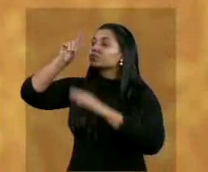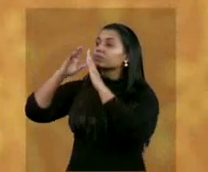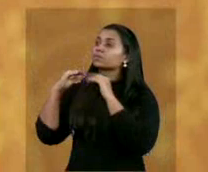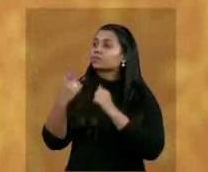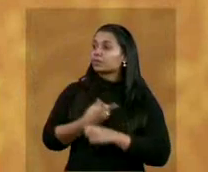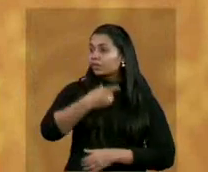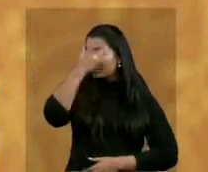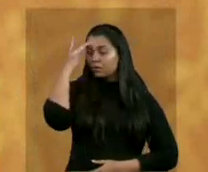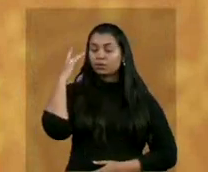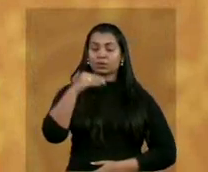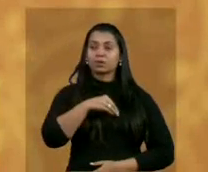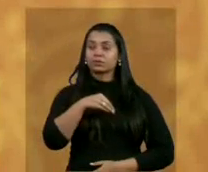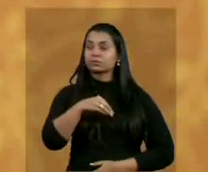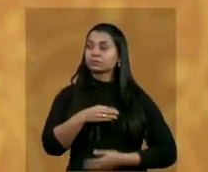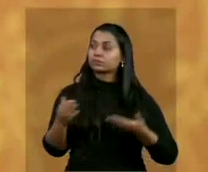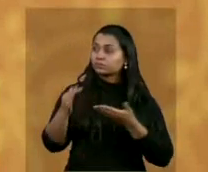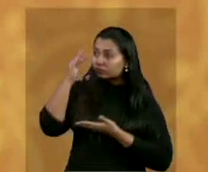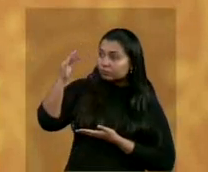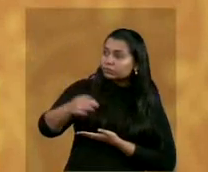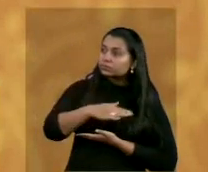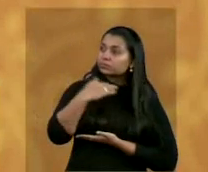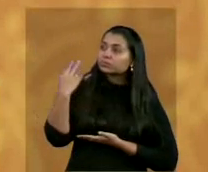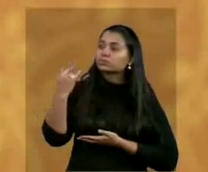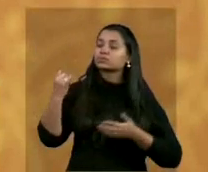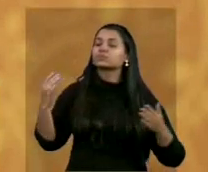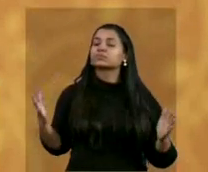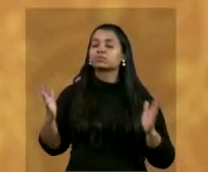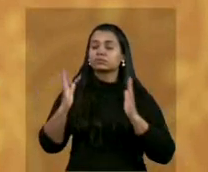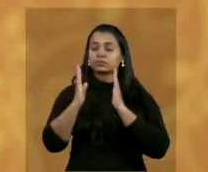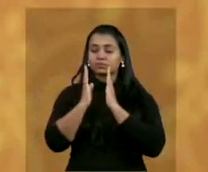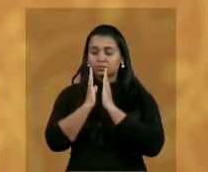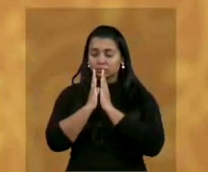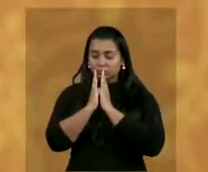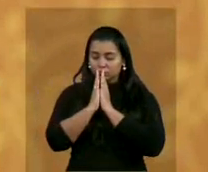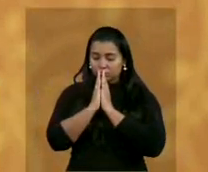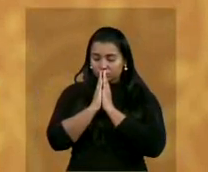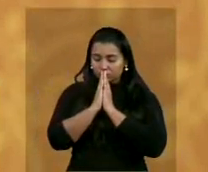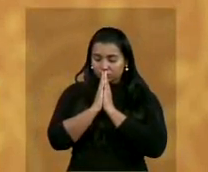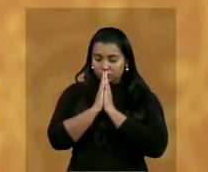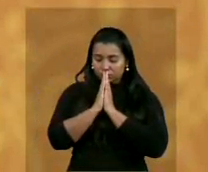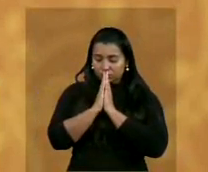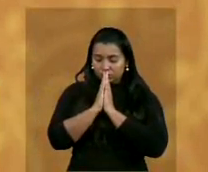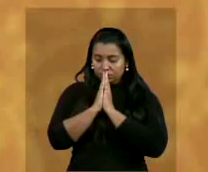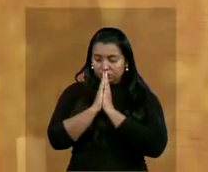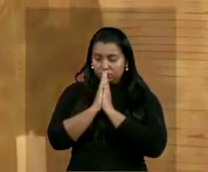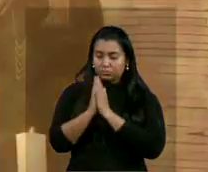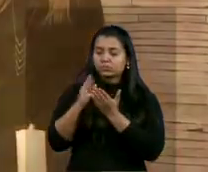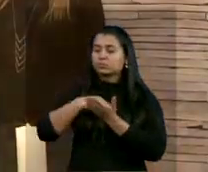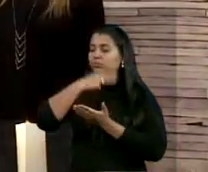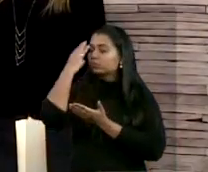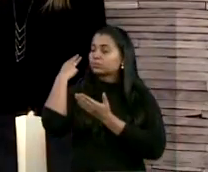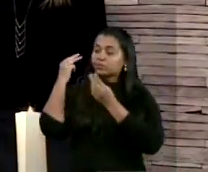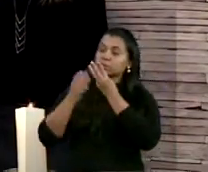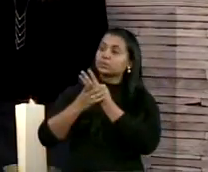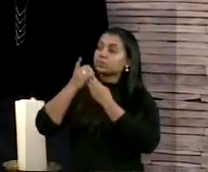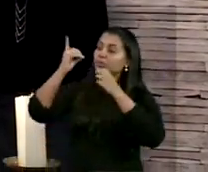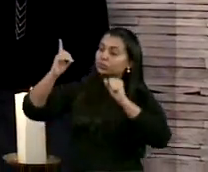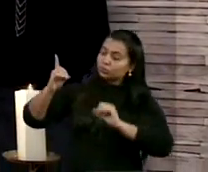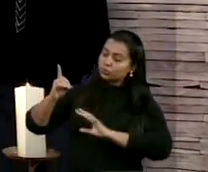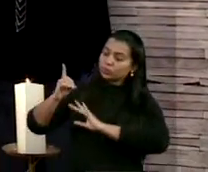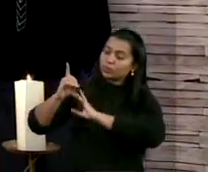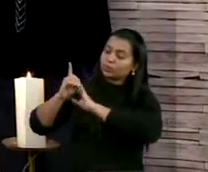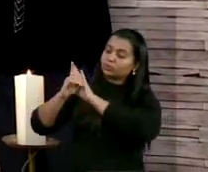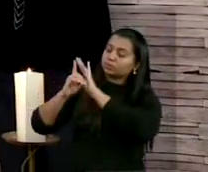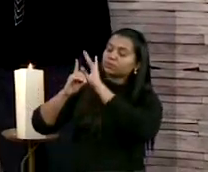de Deus, rogai por nós, pecadores, agora e na hora de nossa morte. Amém. Glória ao